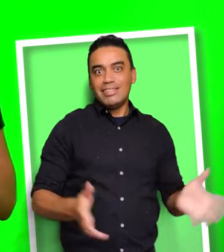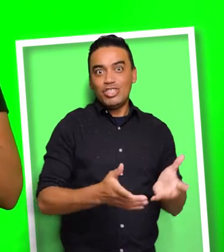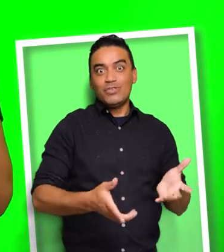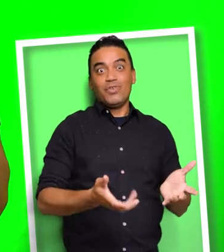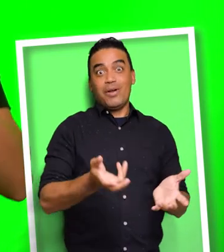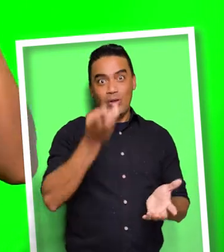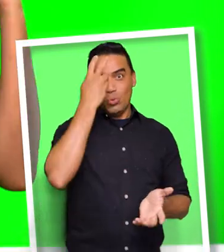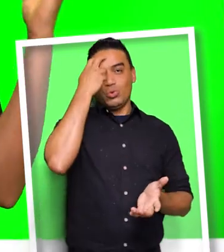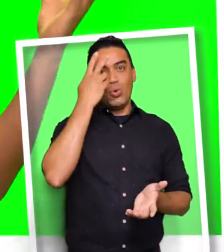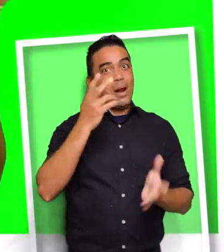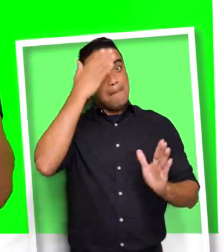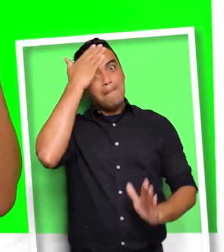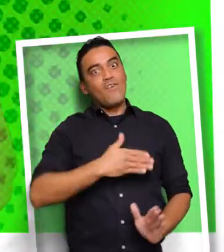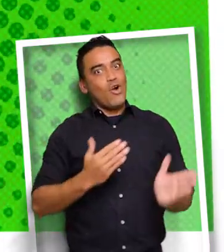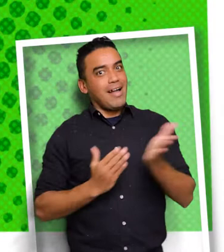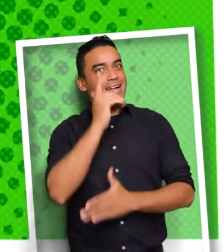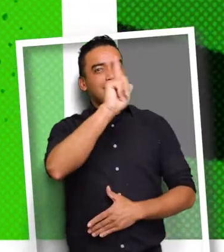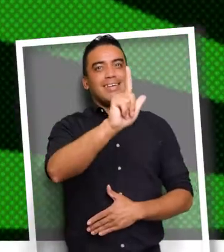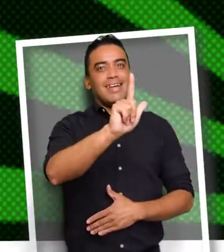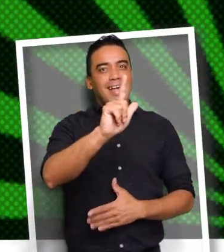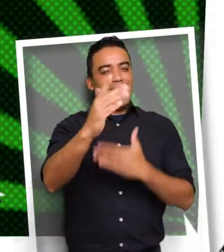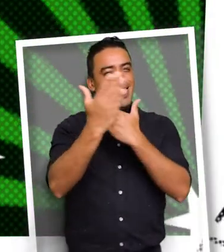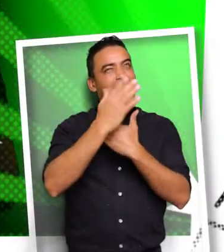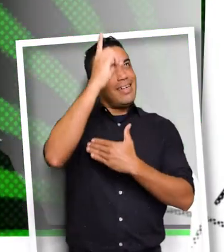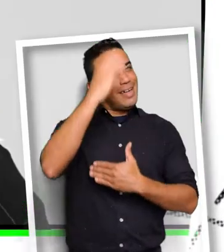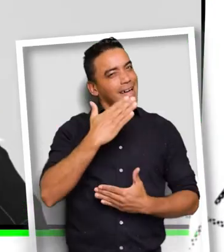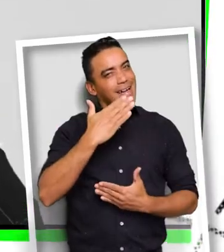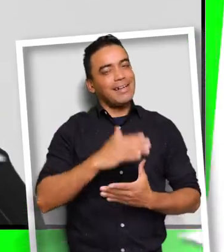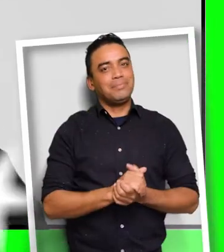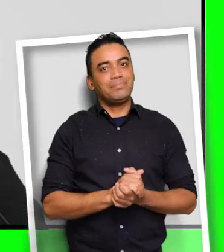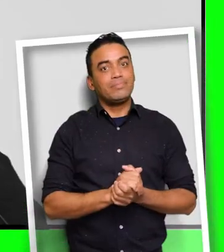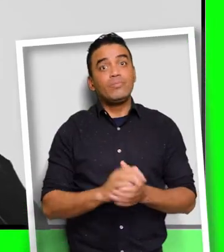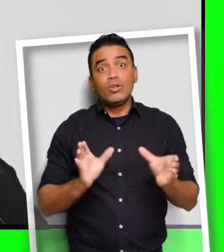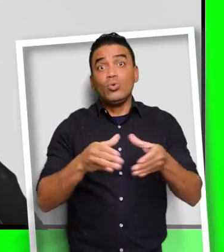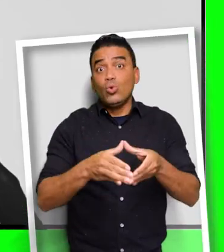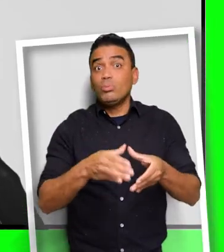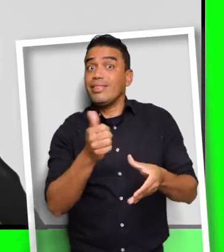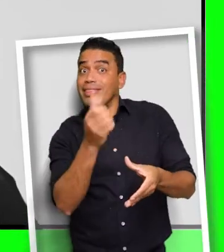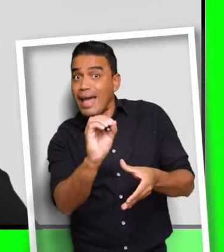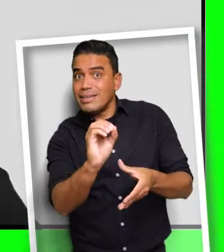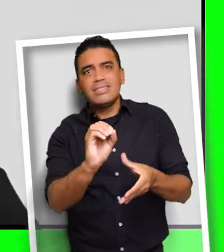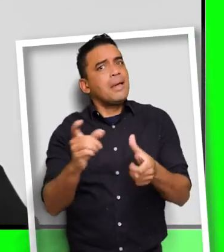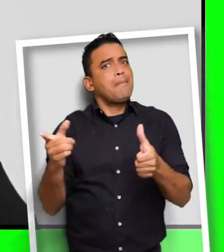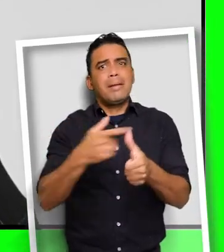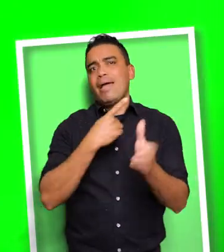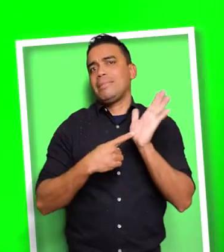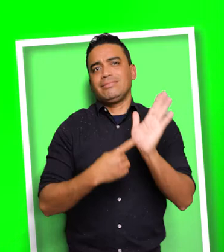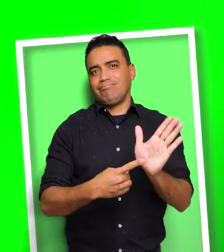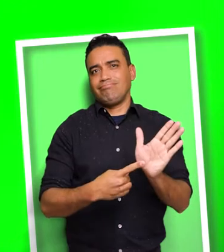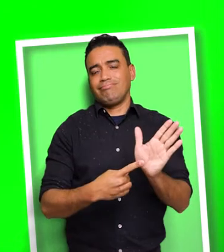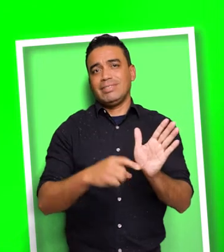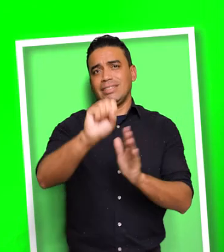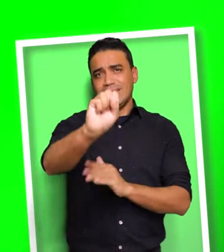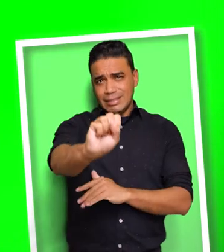projeto, aprovou o universo ali, confabulou a nosso favor. Então, o Grupo dos 10 montou o seu primeiro espetáculo,